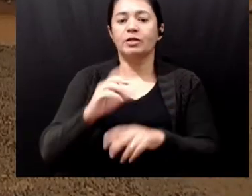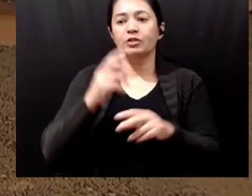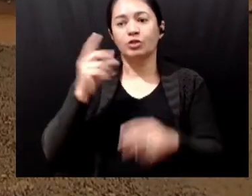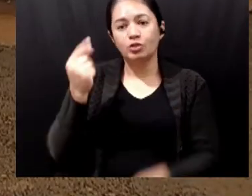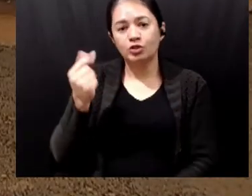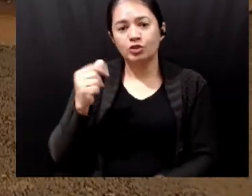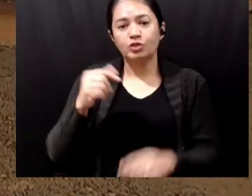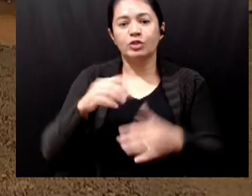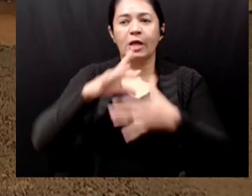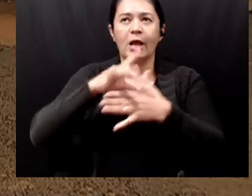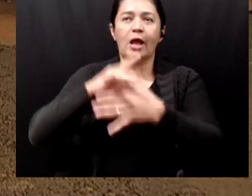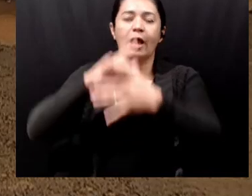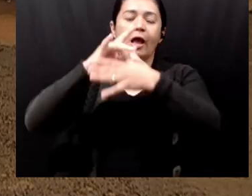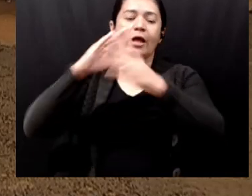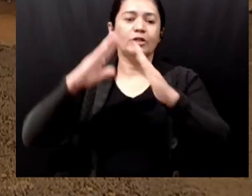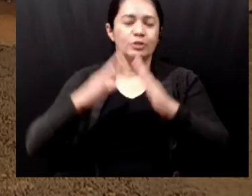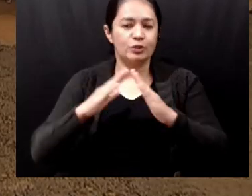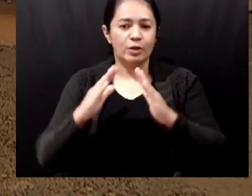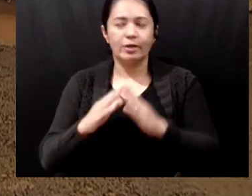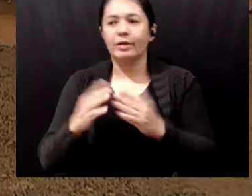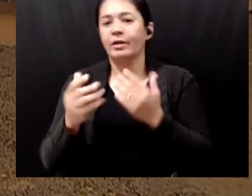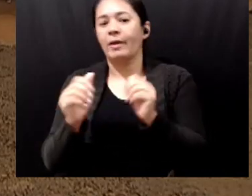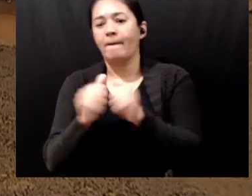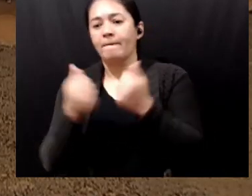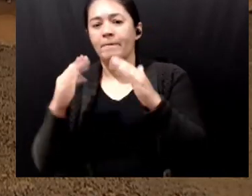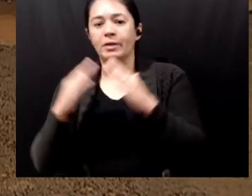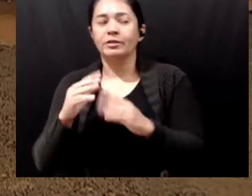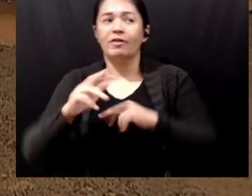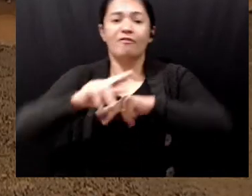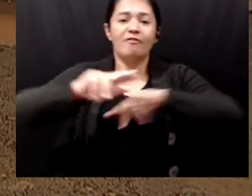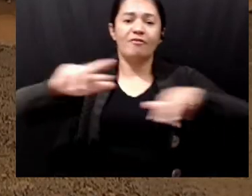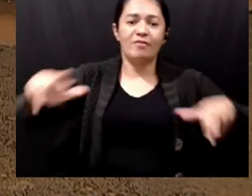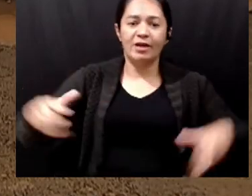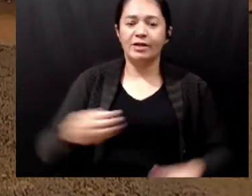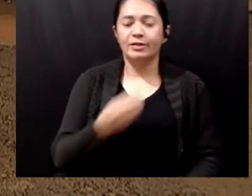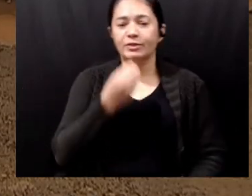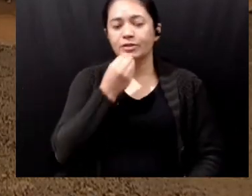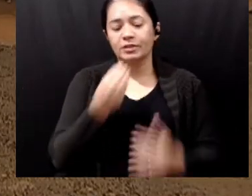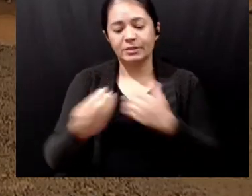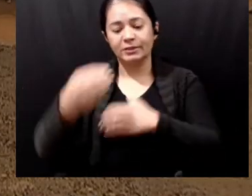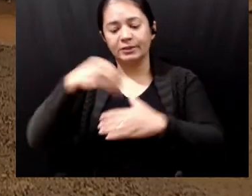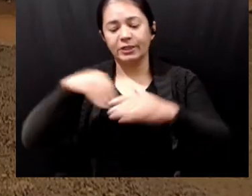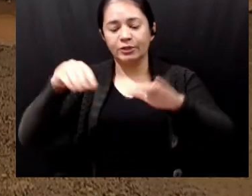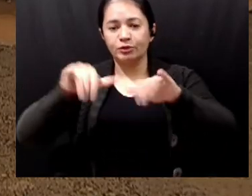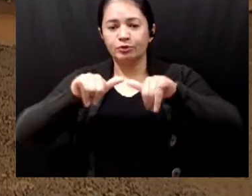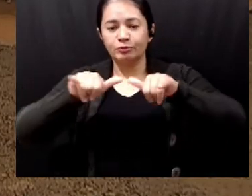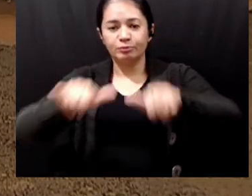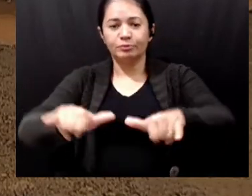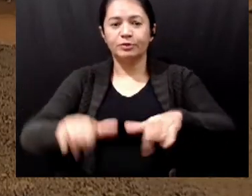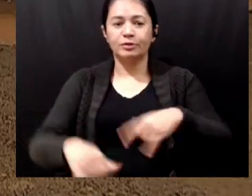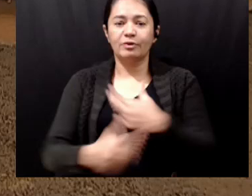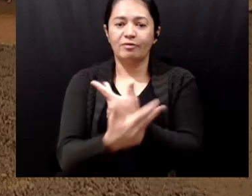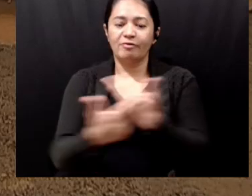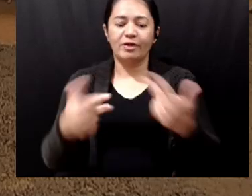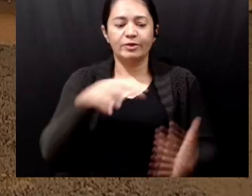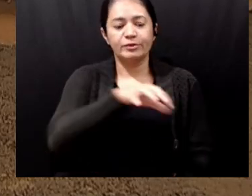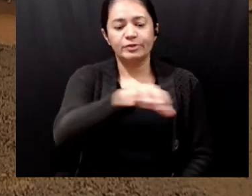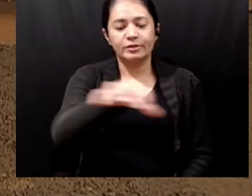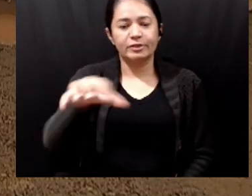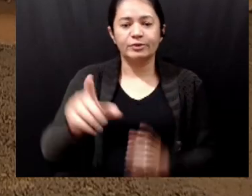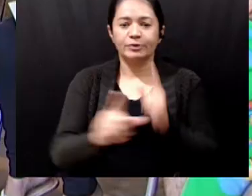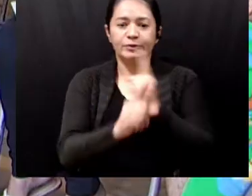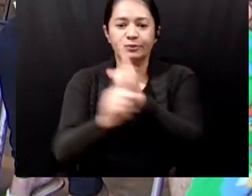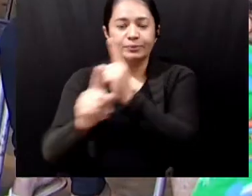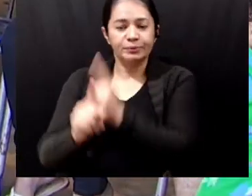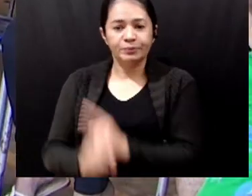são diversas oportunidades dentro desses supermercados para diversos setores ali de atendimento. Camila, explica pra